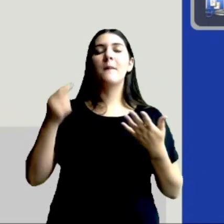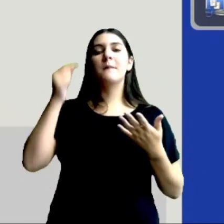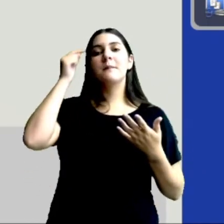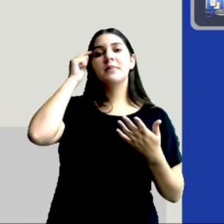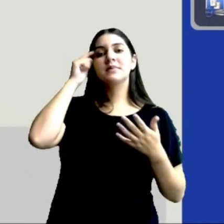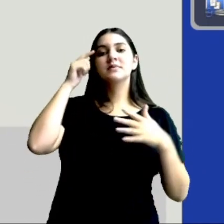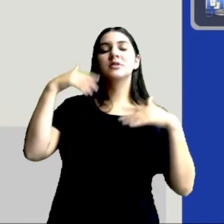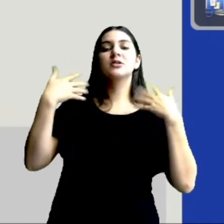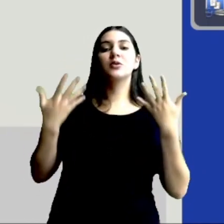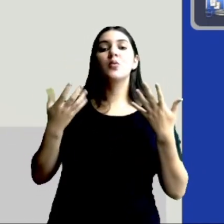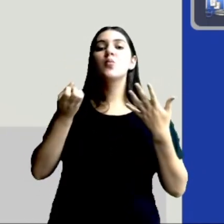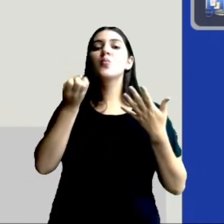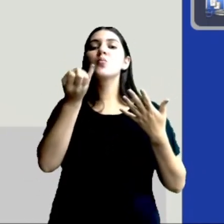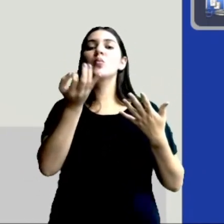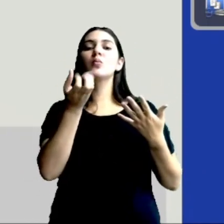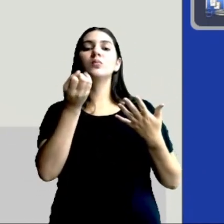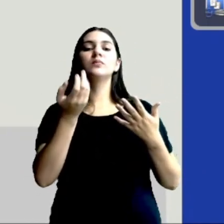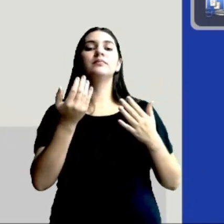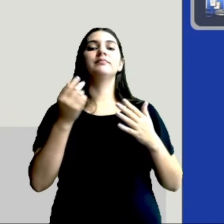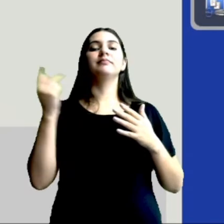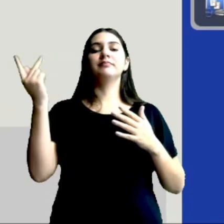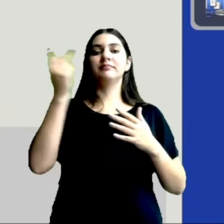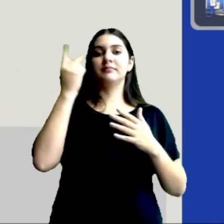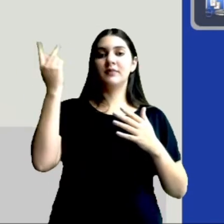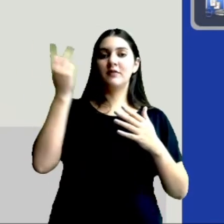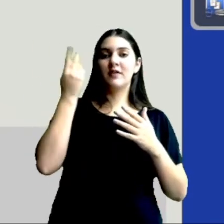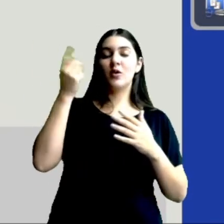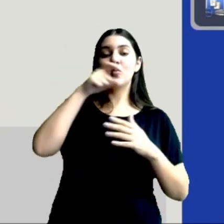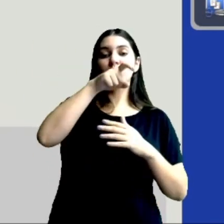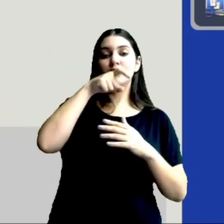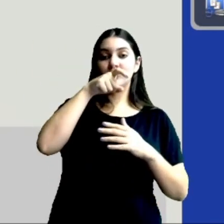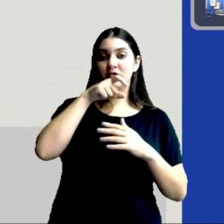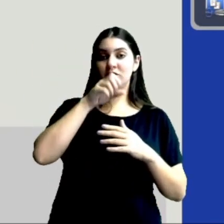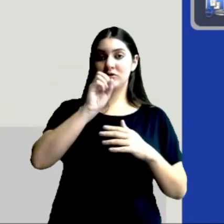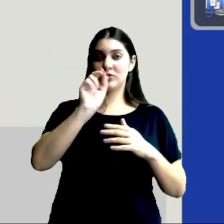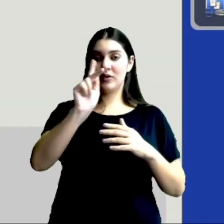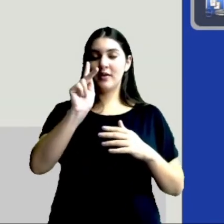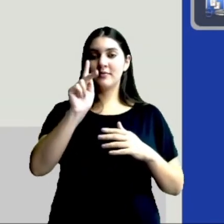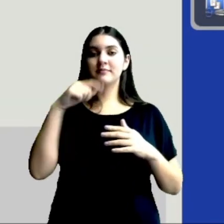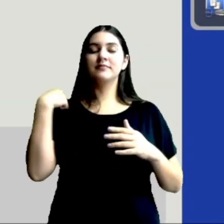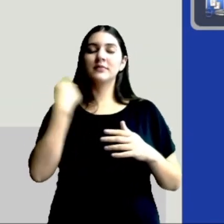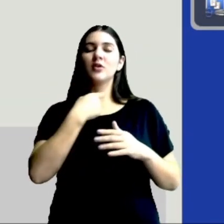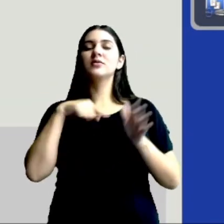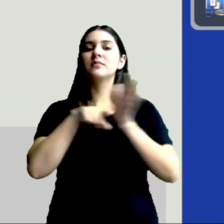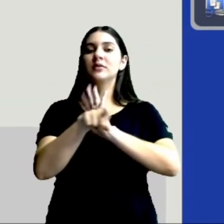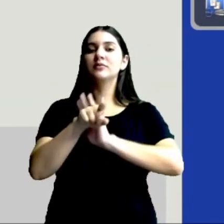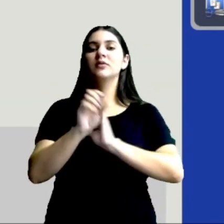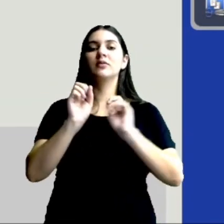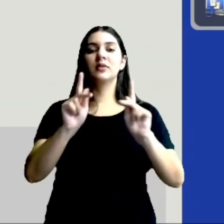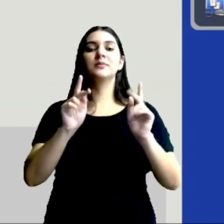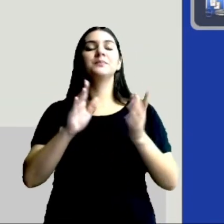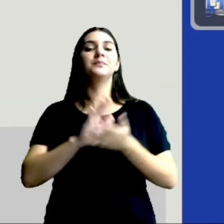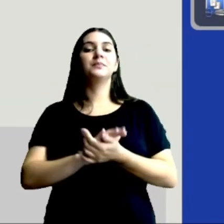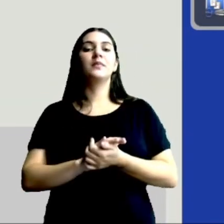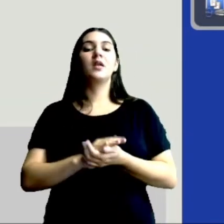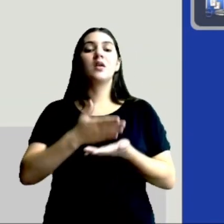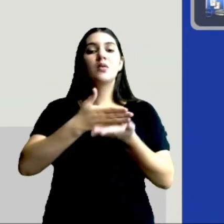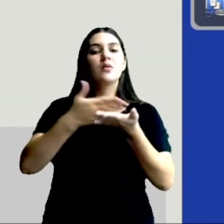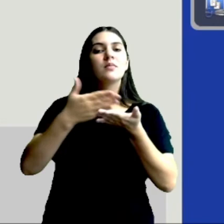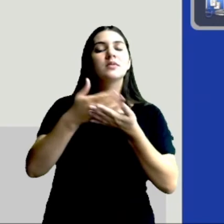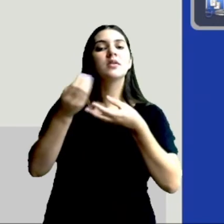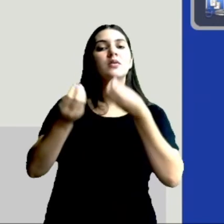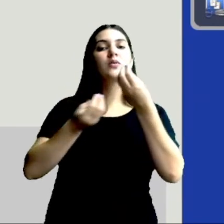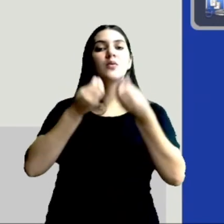então quanto é esse valorzinho desconhecido, esse x aqui, ó, na nossa questão, tá? Então, para começar, como